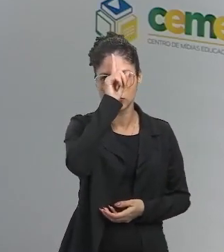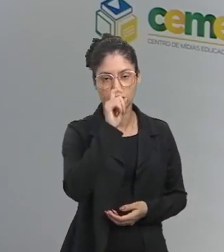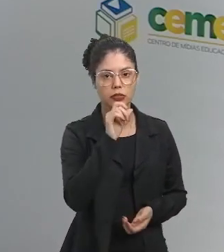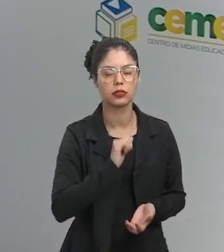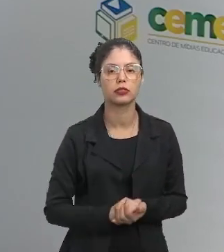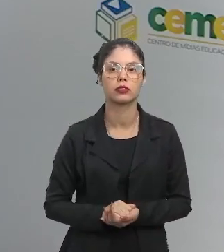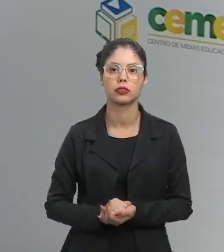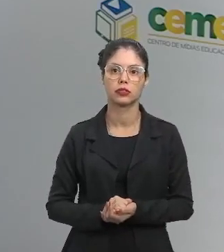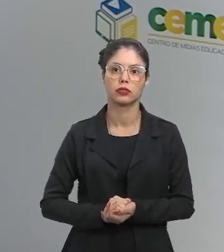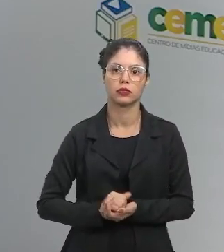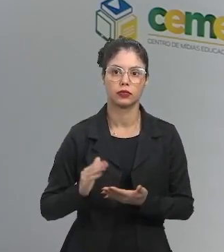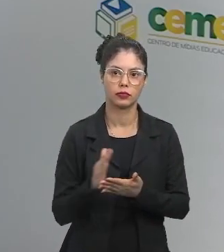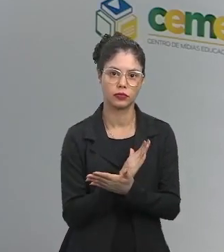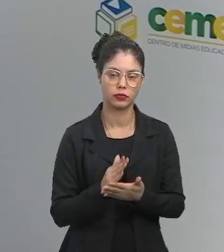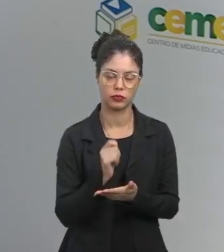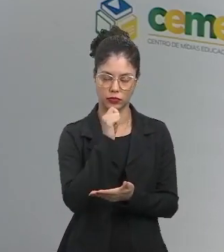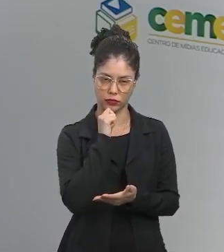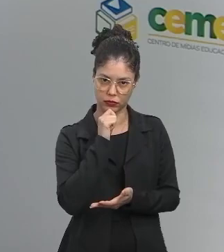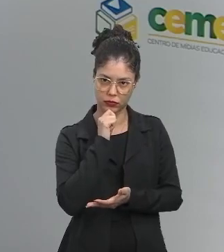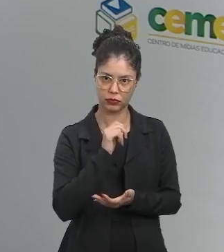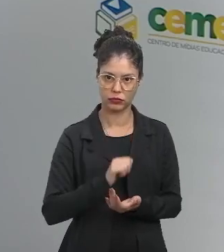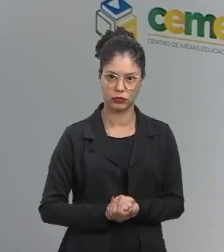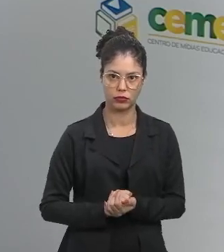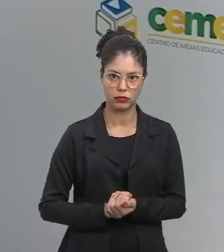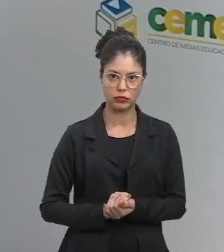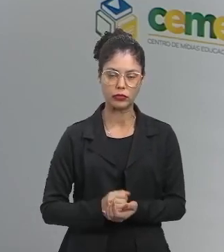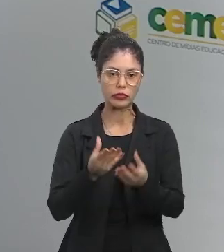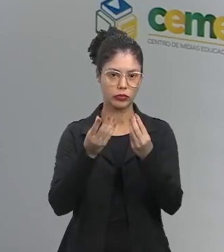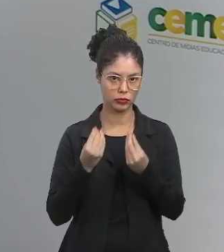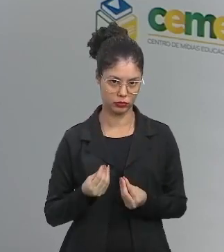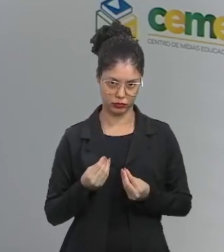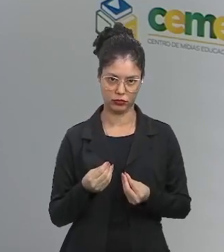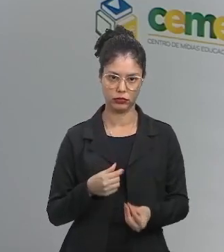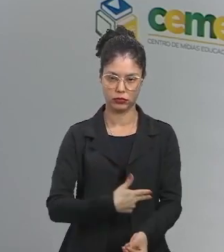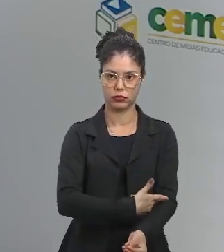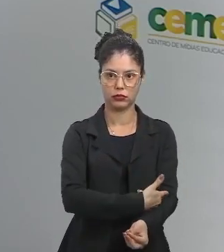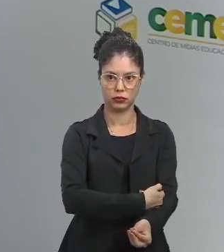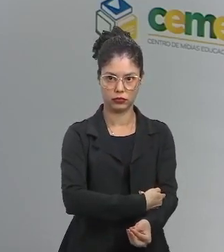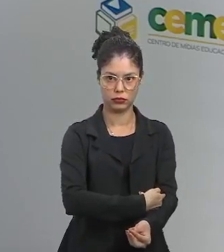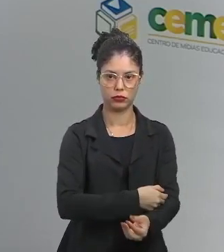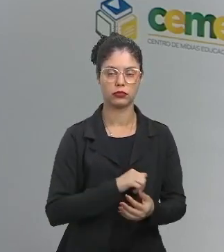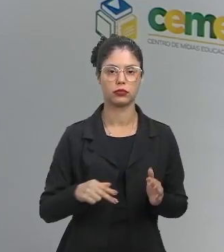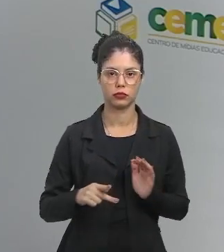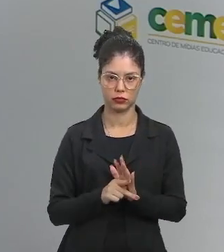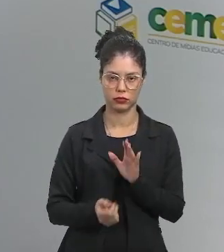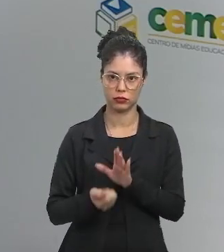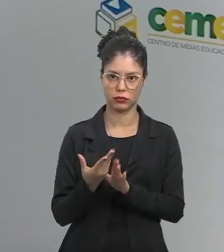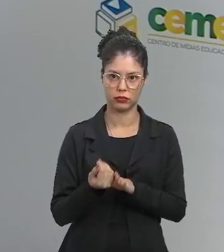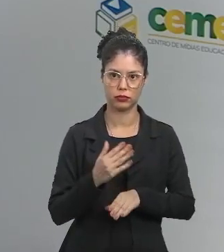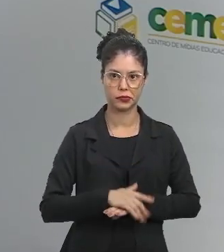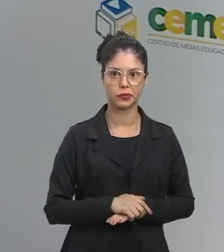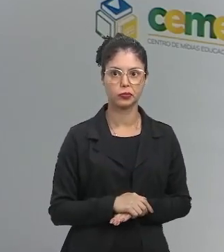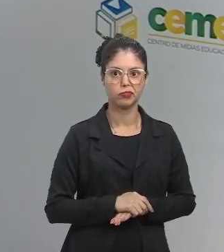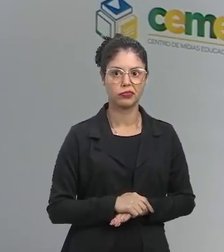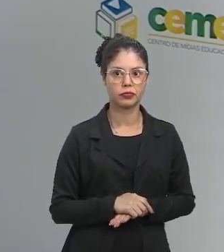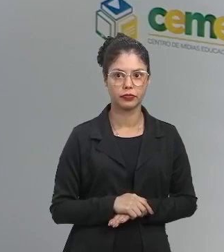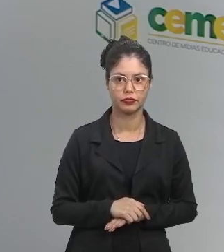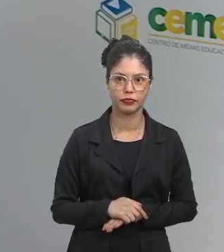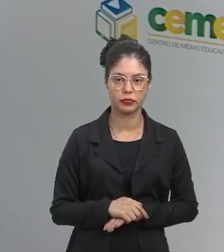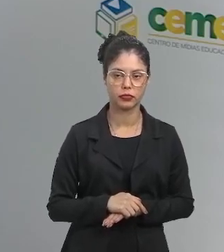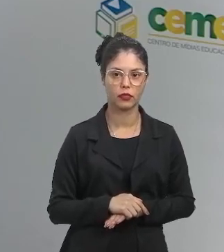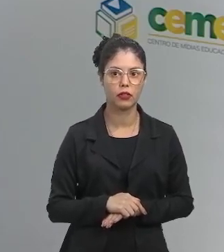no pronto-socorro, em algum local desse tipo, e aí recebe o soro com os anticorpos previamente produzidos. Ok?